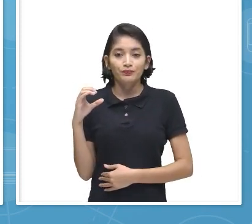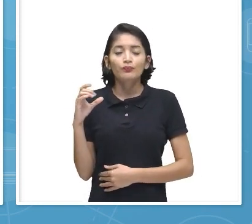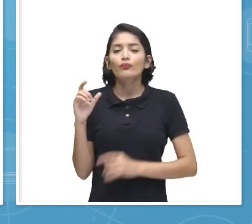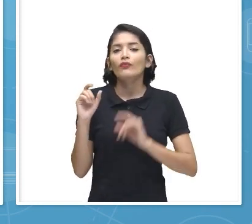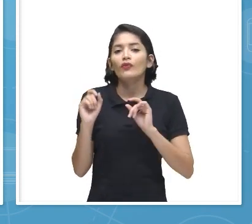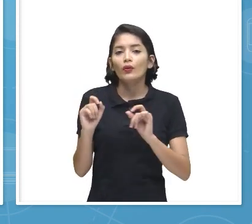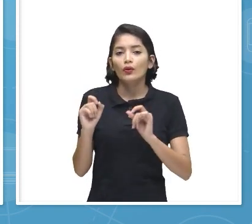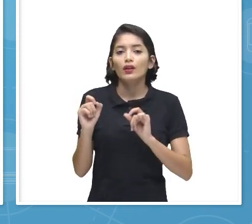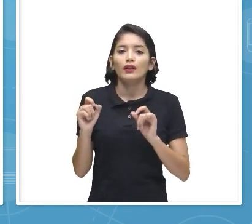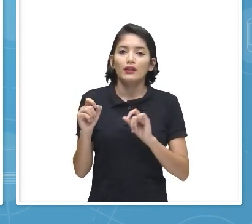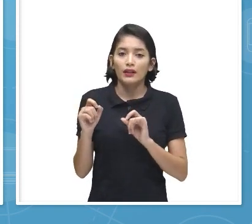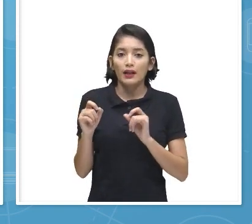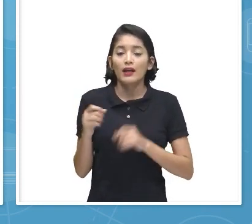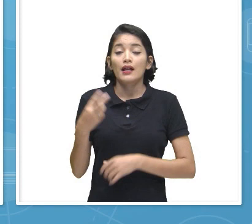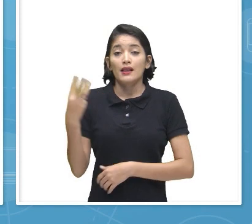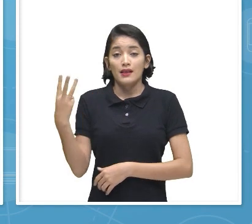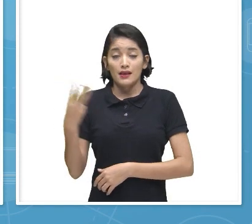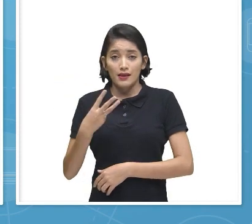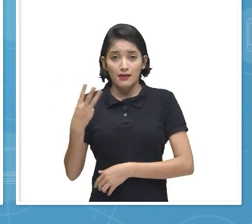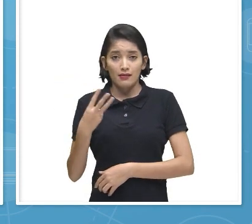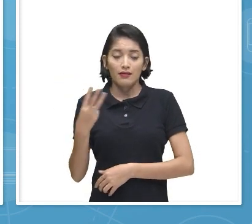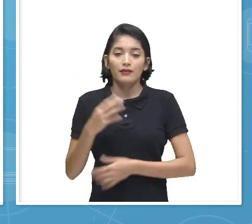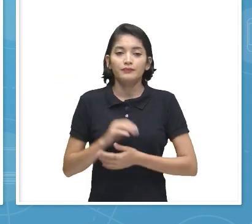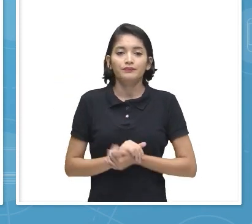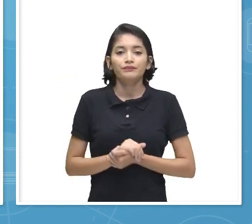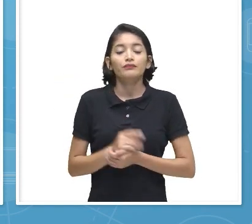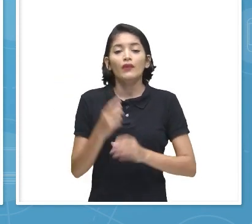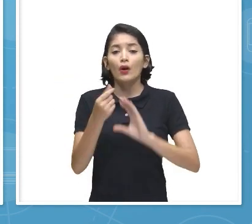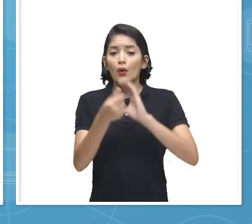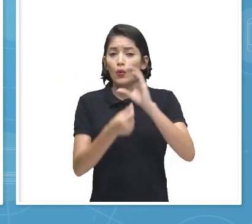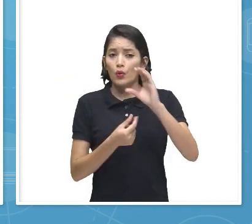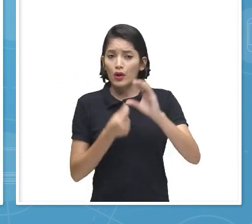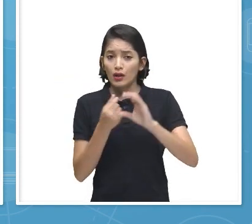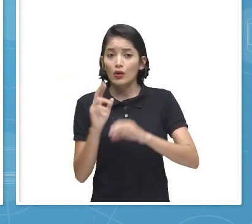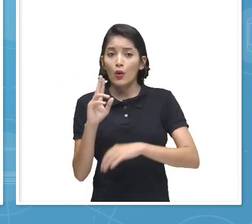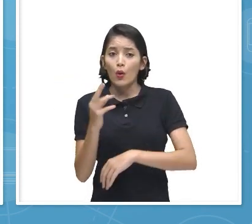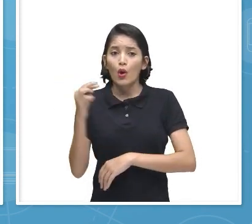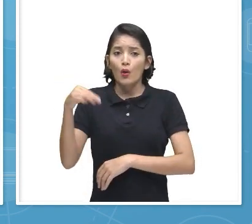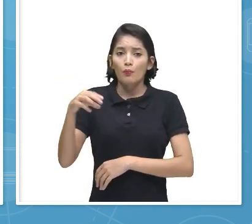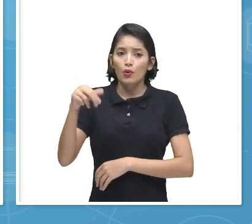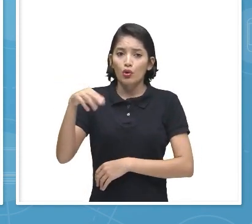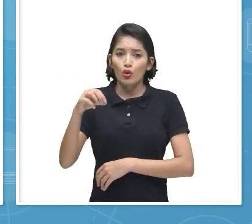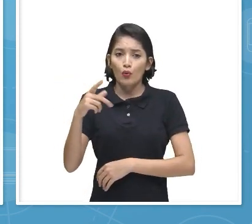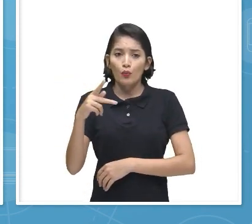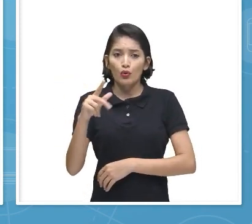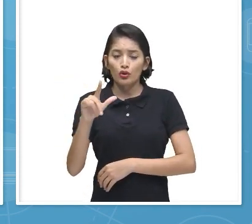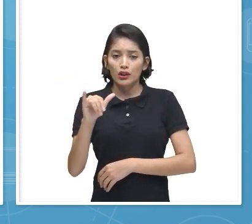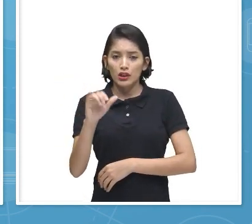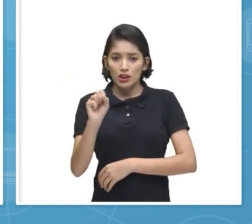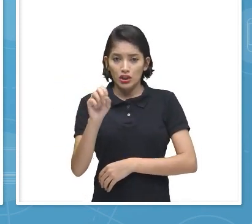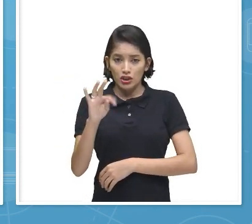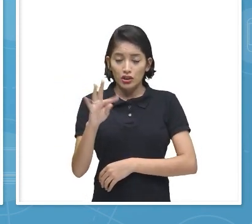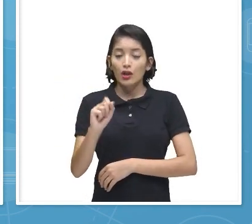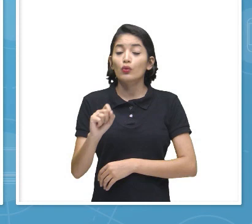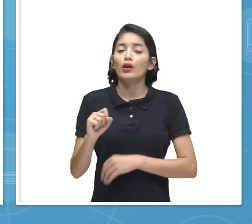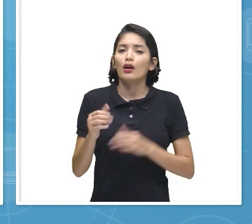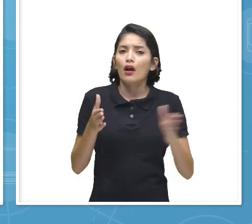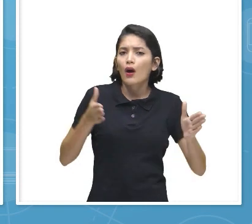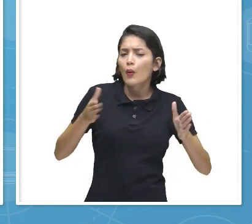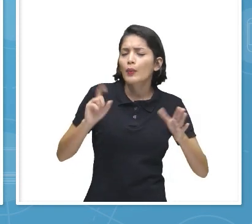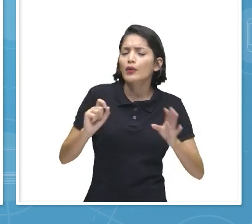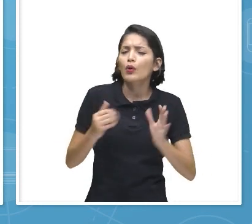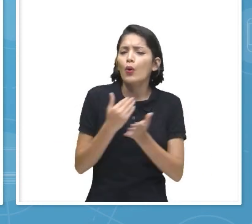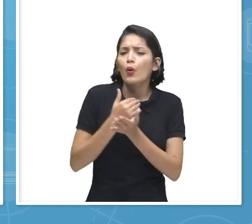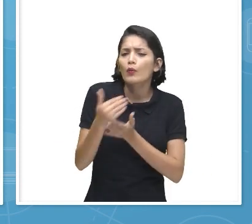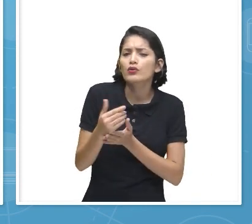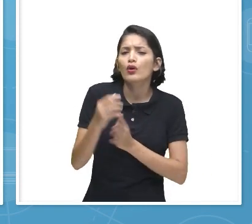é o setor terciário. Então, o capitalismo financeiro ou monopolista é uma fase do capitalismo que começou no final do